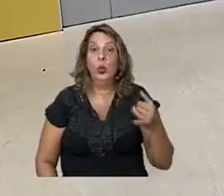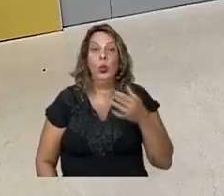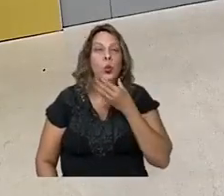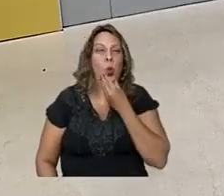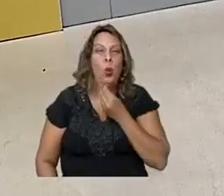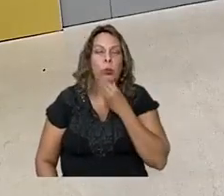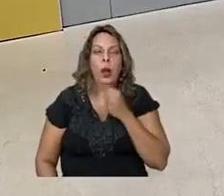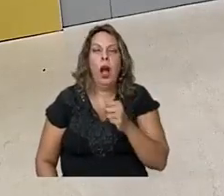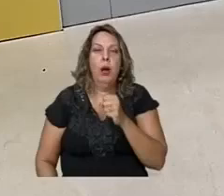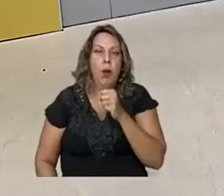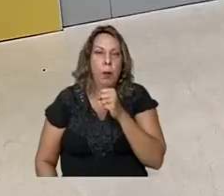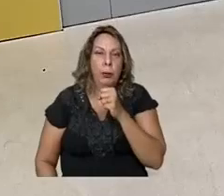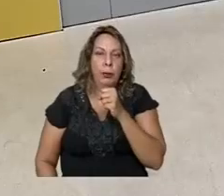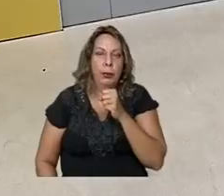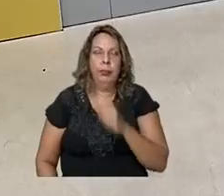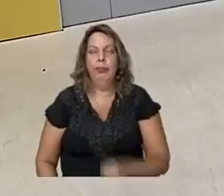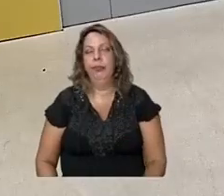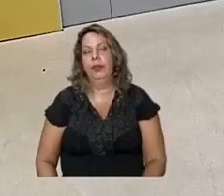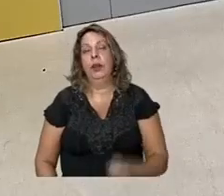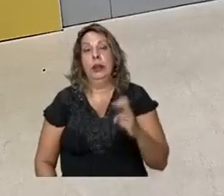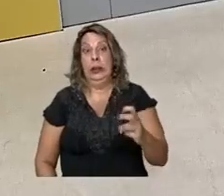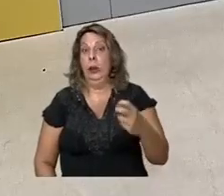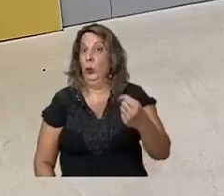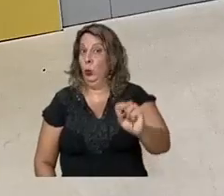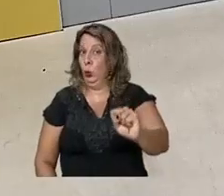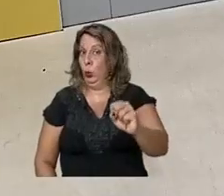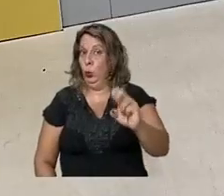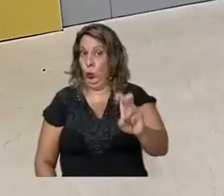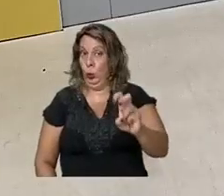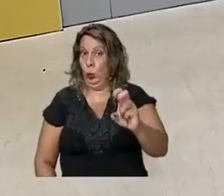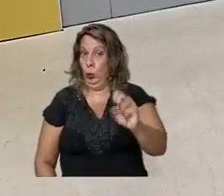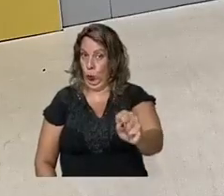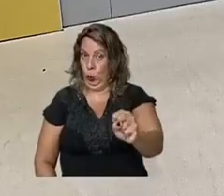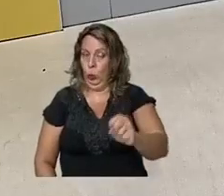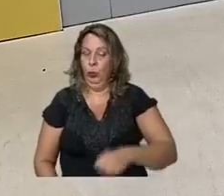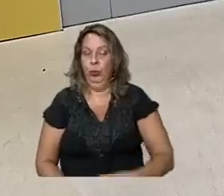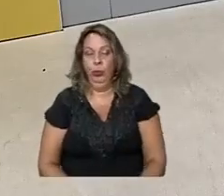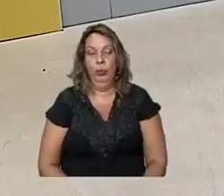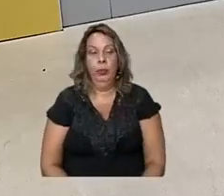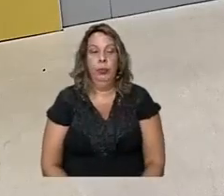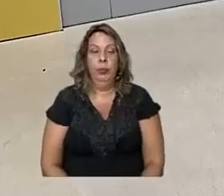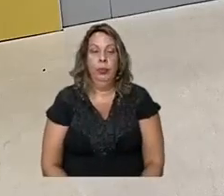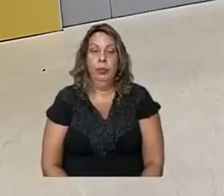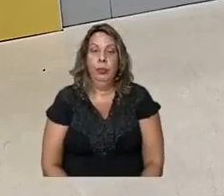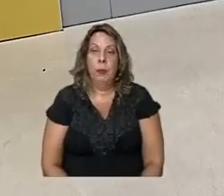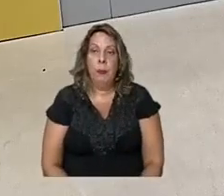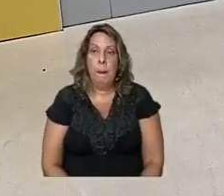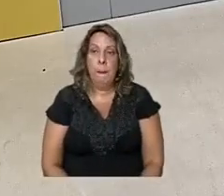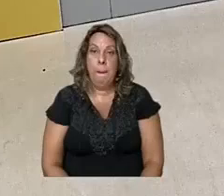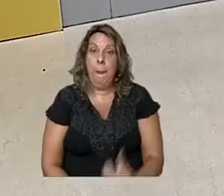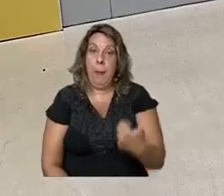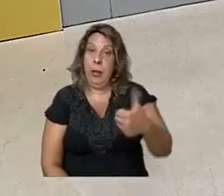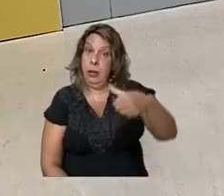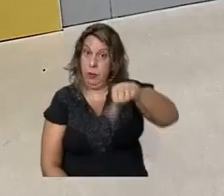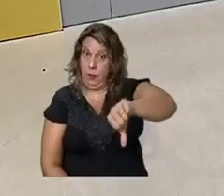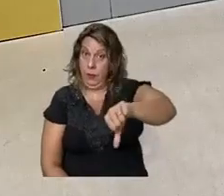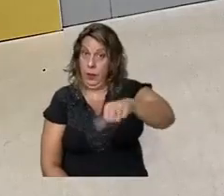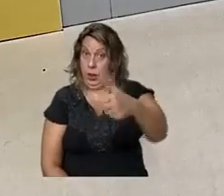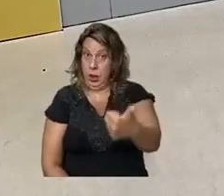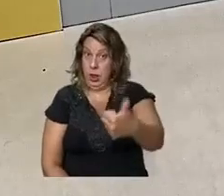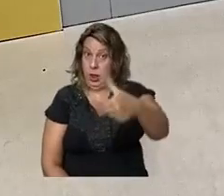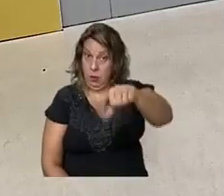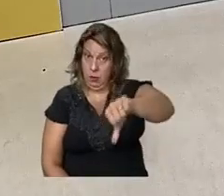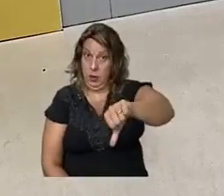número 58. 11, 4, 4, 39, 5, 8 e chama agora a bolinha de número